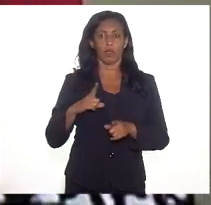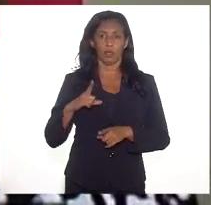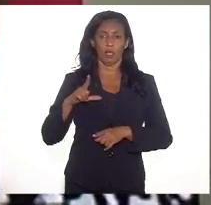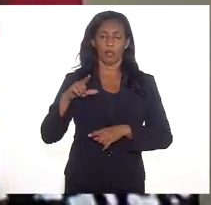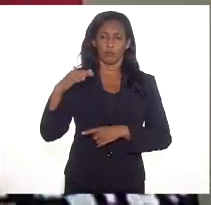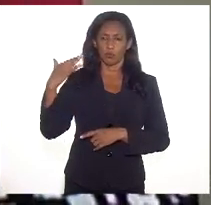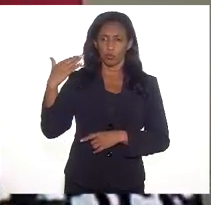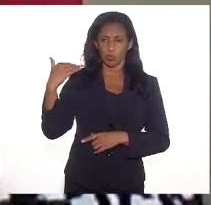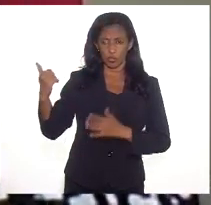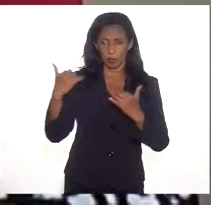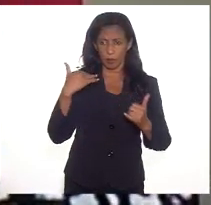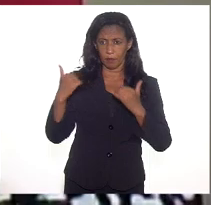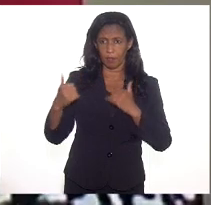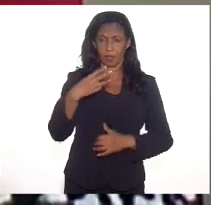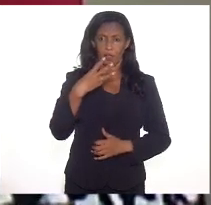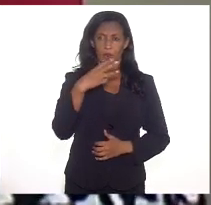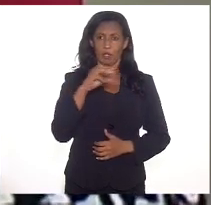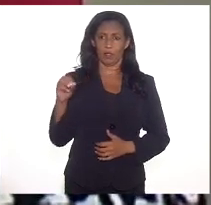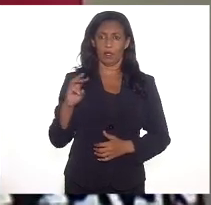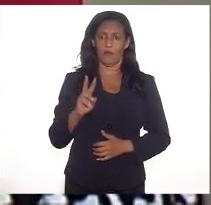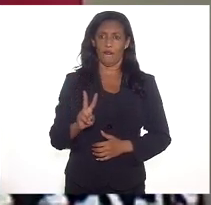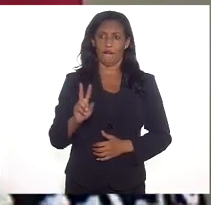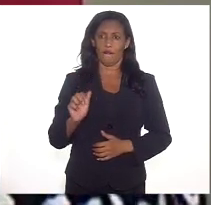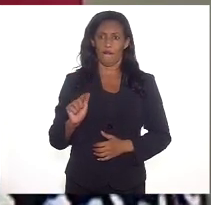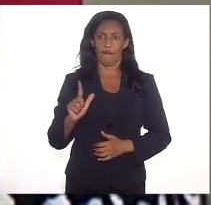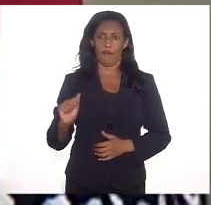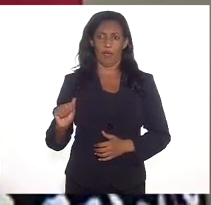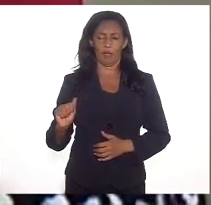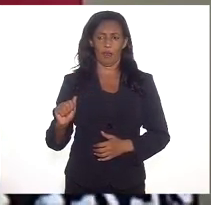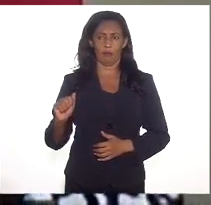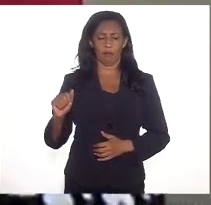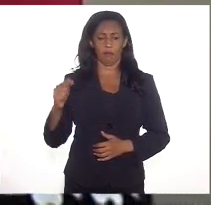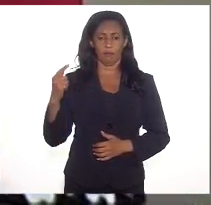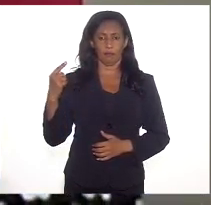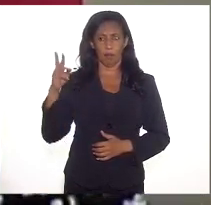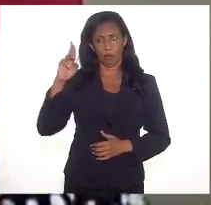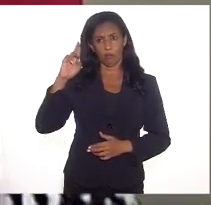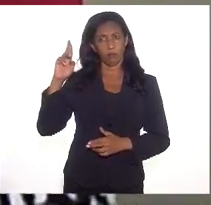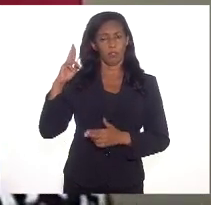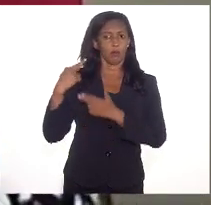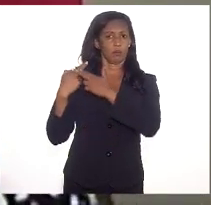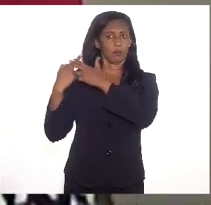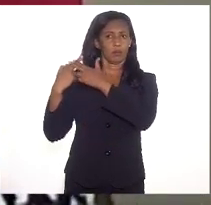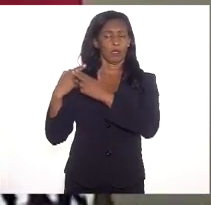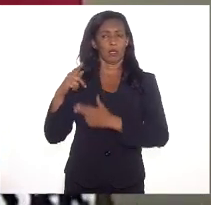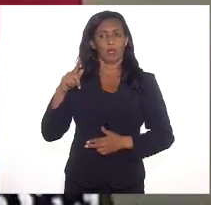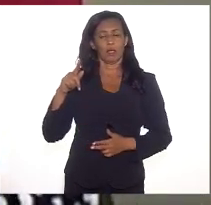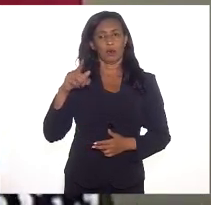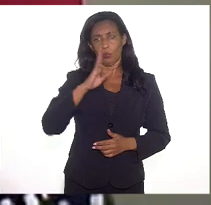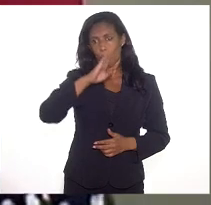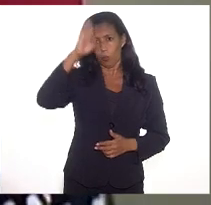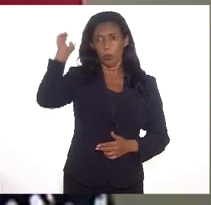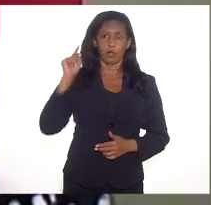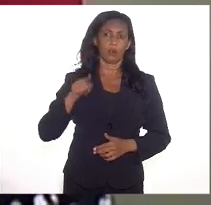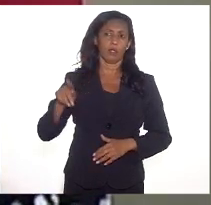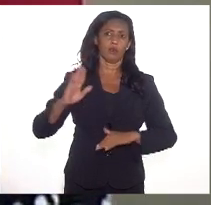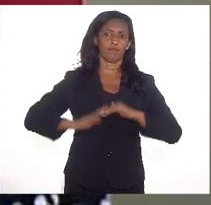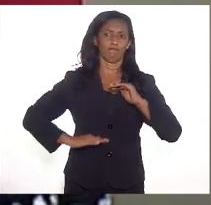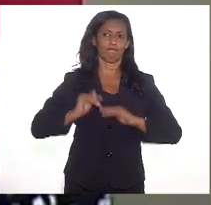chamamento, né, de 300 vagas pelo comandante-geral do Corpo de Bombeiros. E esses profissionais